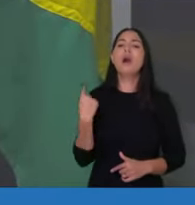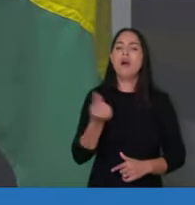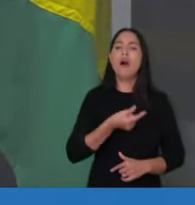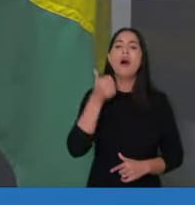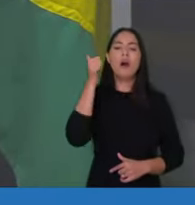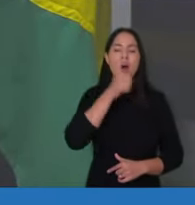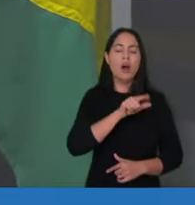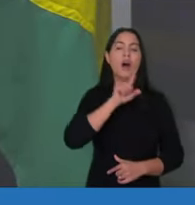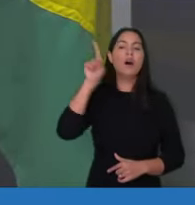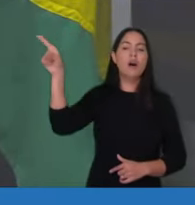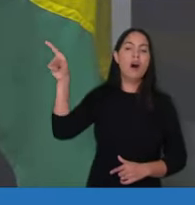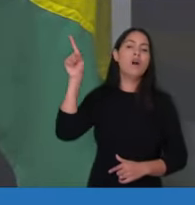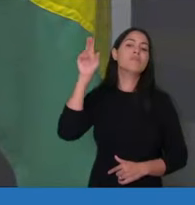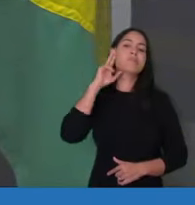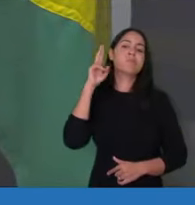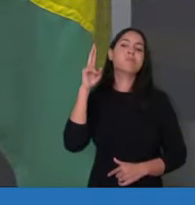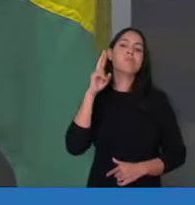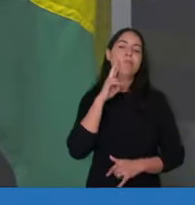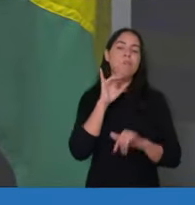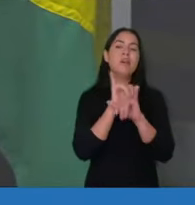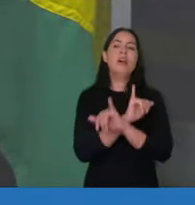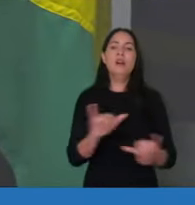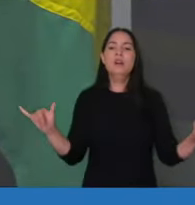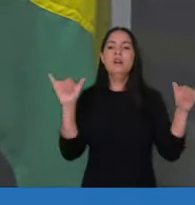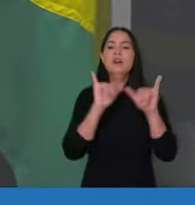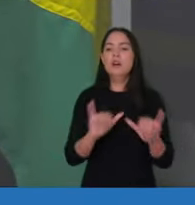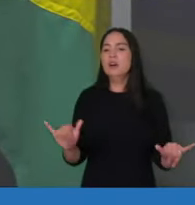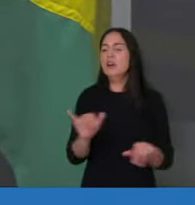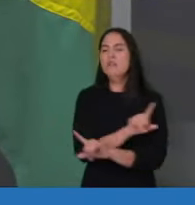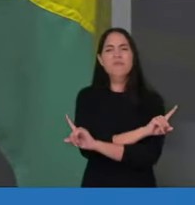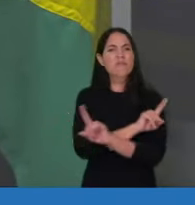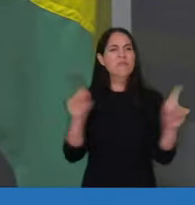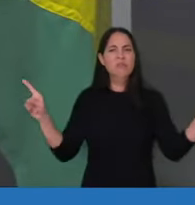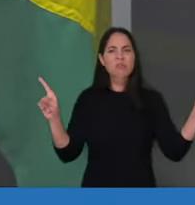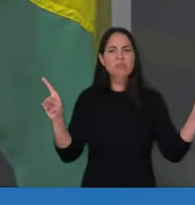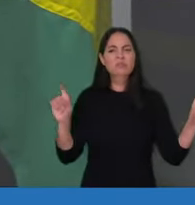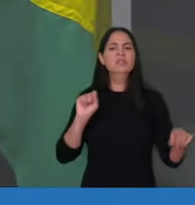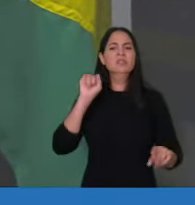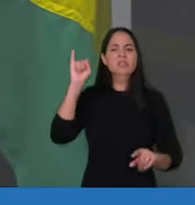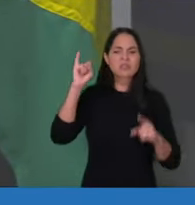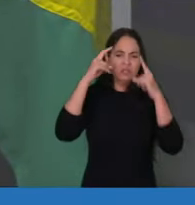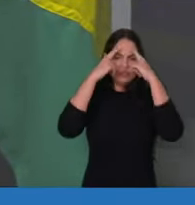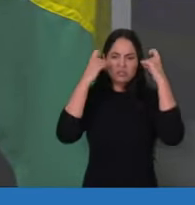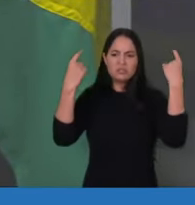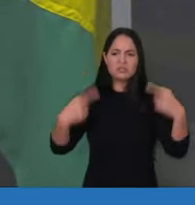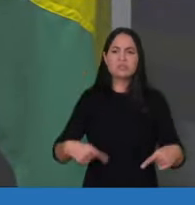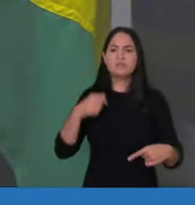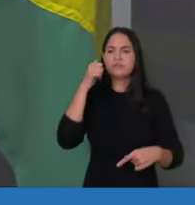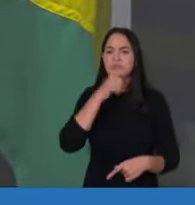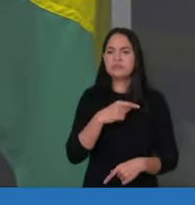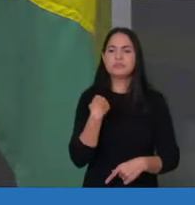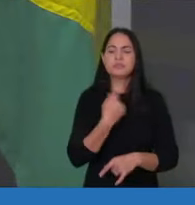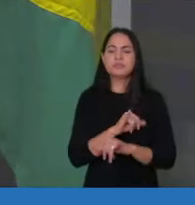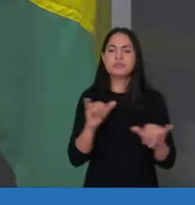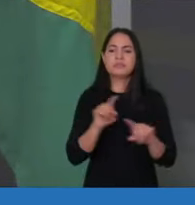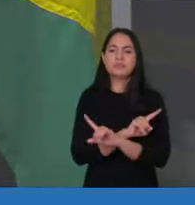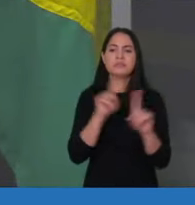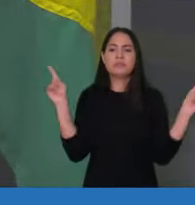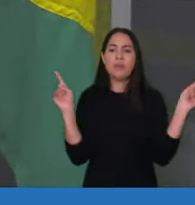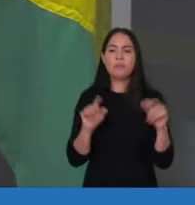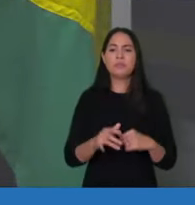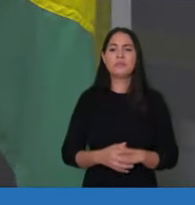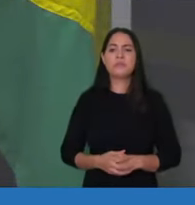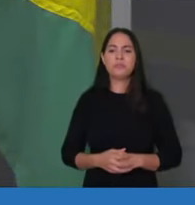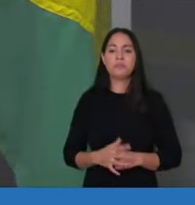lá estão dizendo não a todo tipo de violência contra as mulheres. Marielle foi